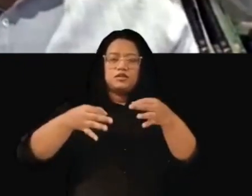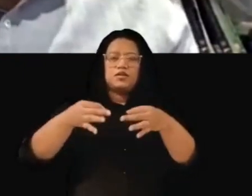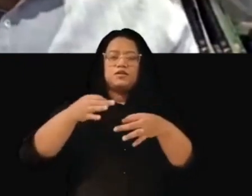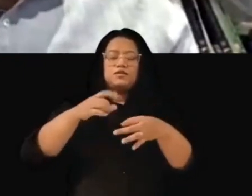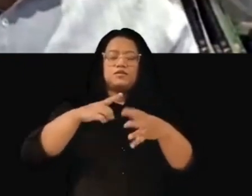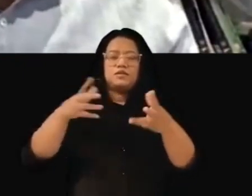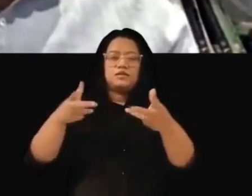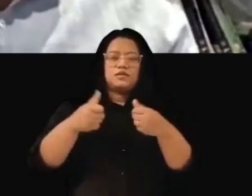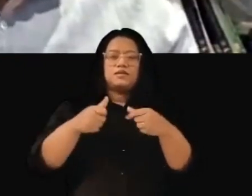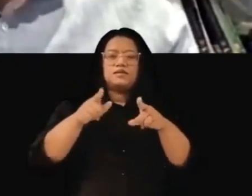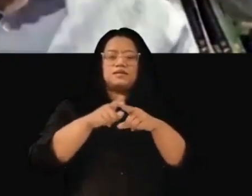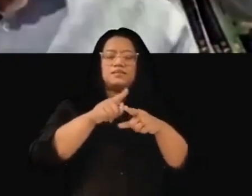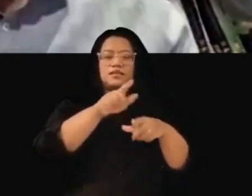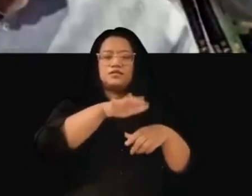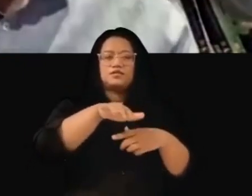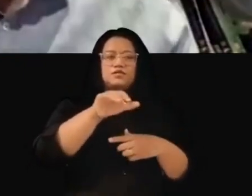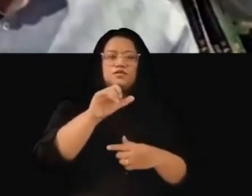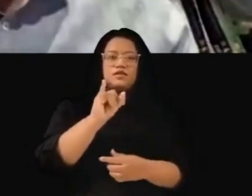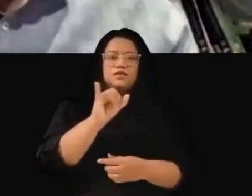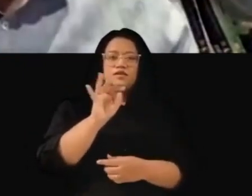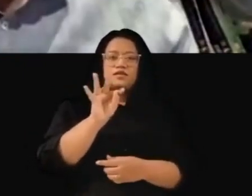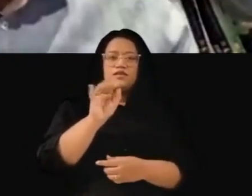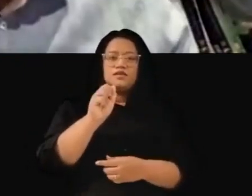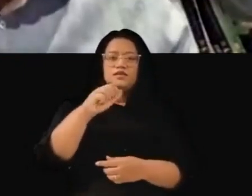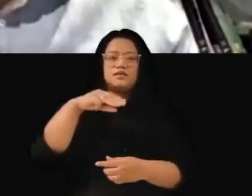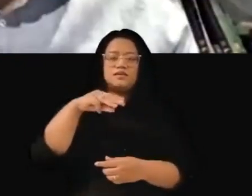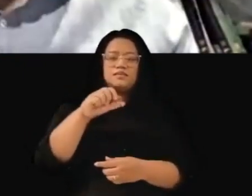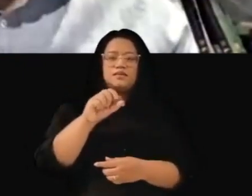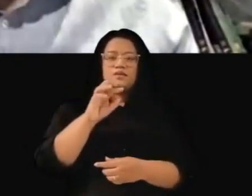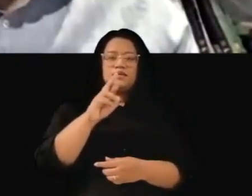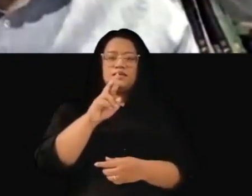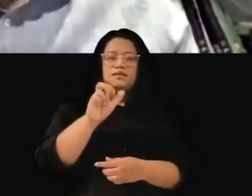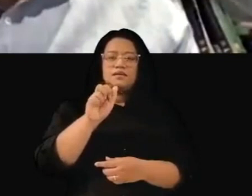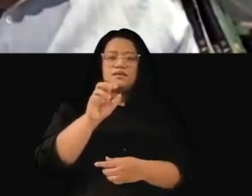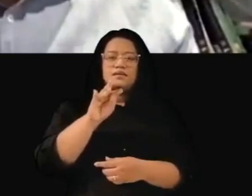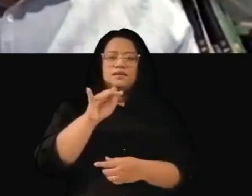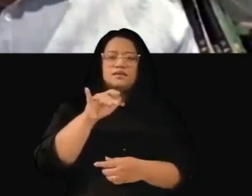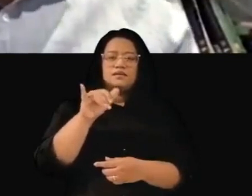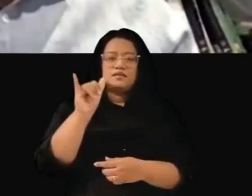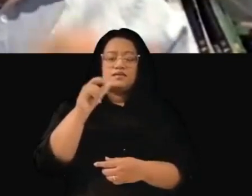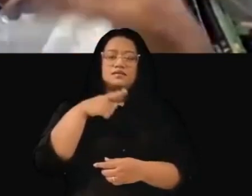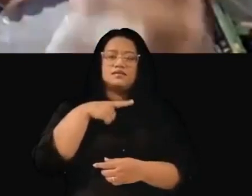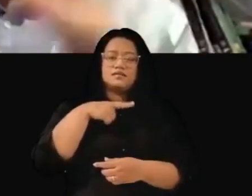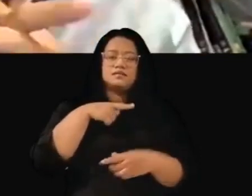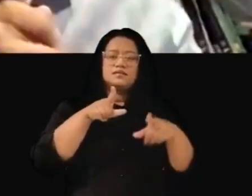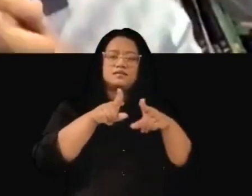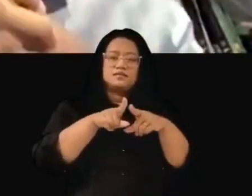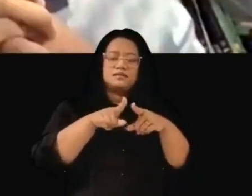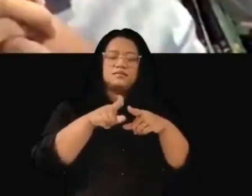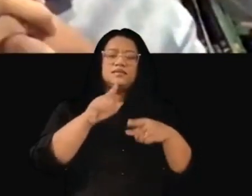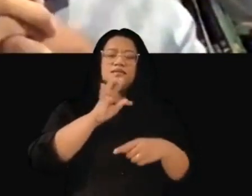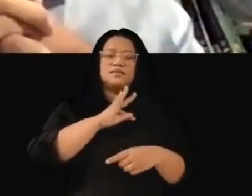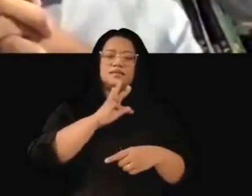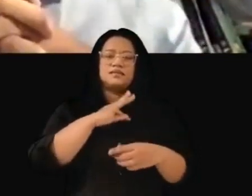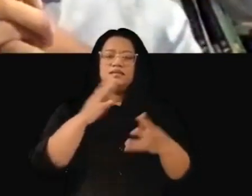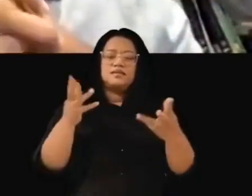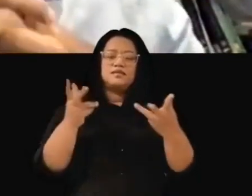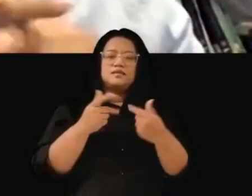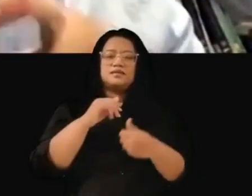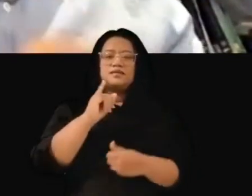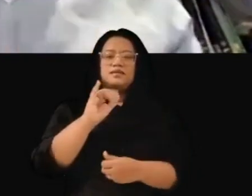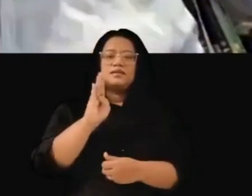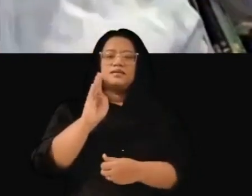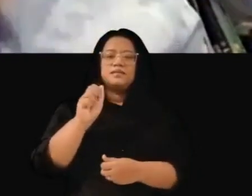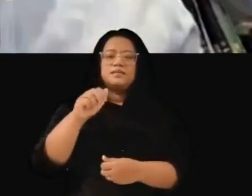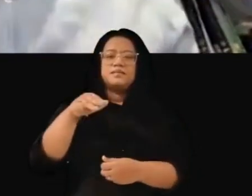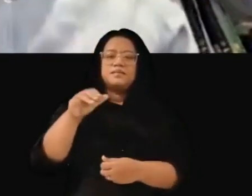setor do Itamaraty, por exemplo. Leva a caneca novamente à boca. Há técnicos do IBAMA com alta capacidade